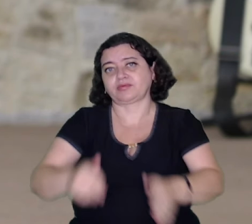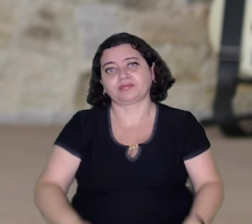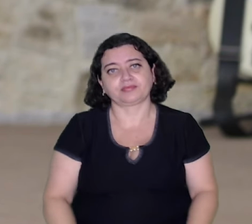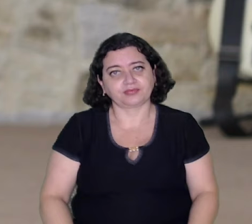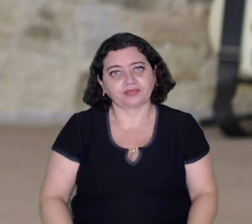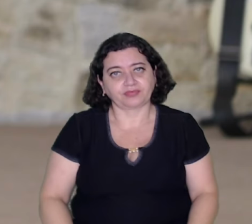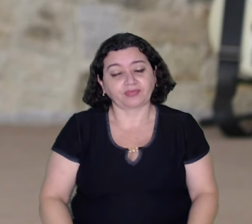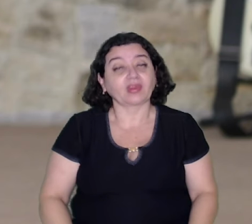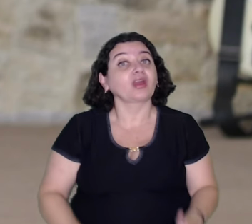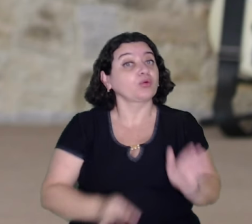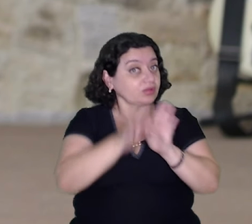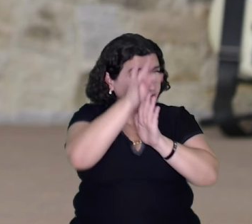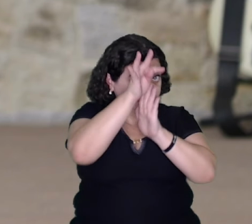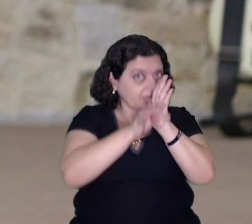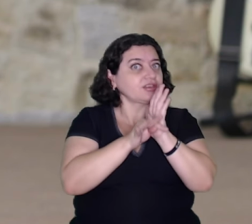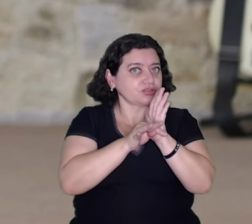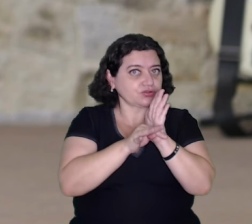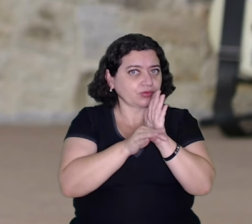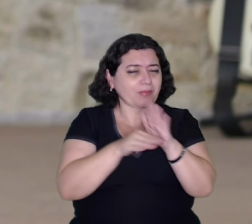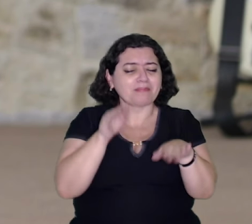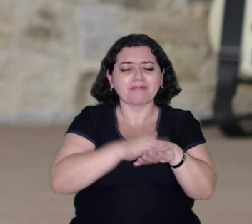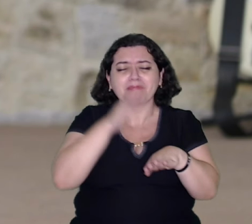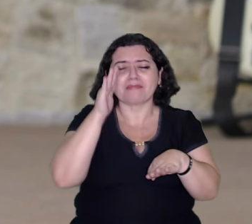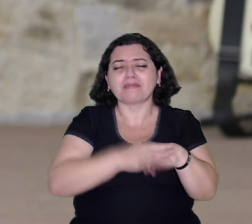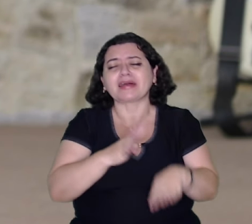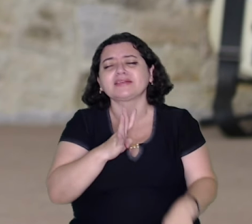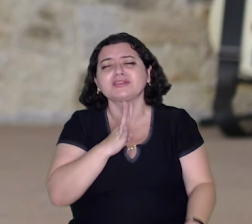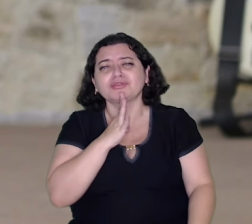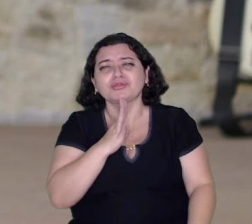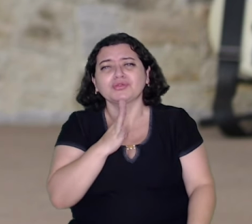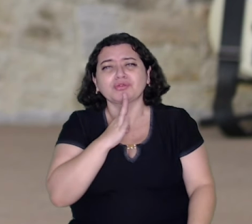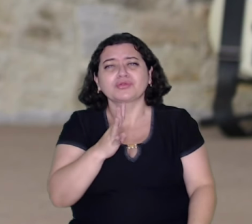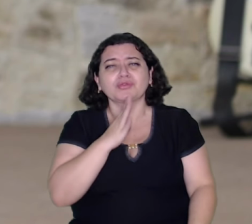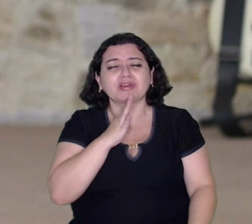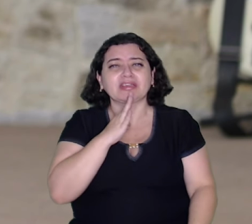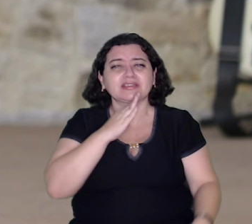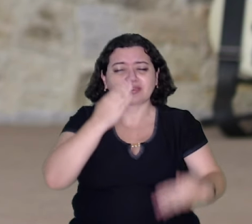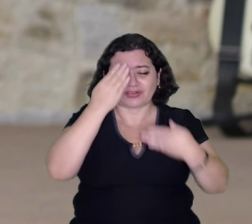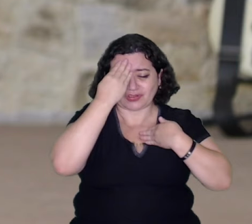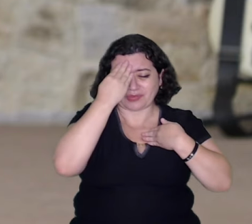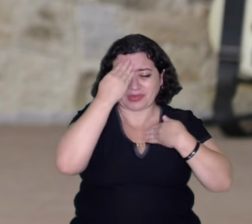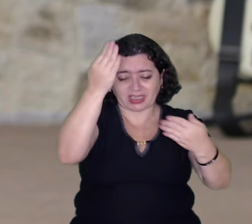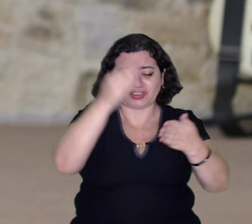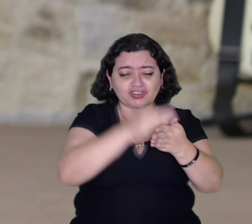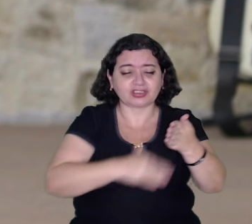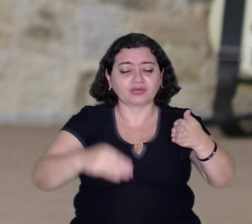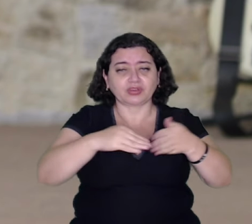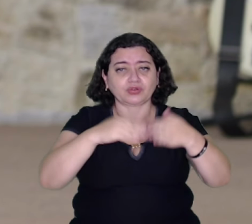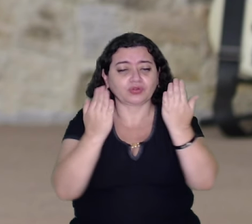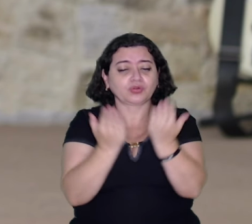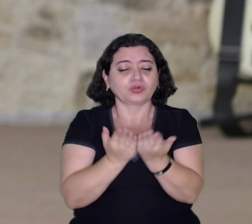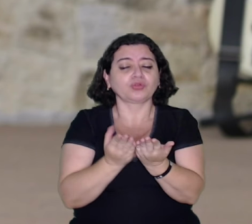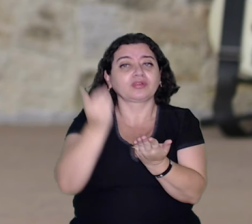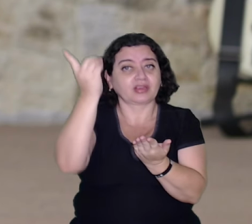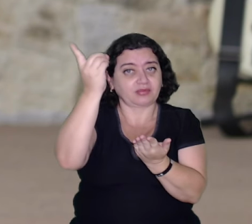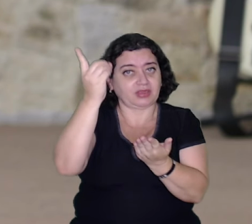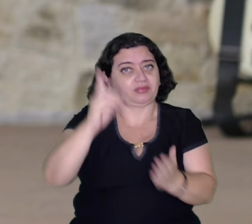Esse é um dos textos, queridos, mais conhecidos sobre gratidão em toda a Bíblia.